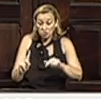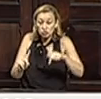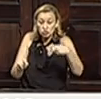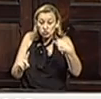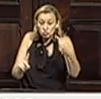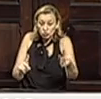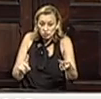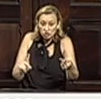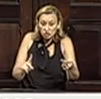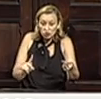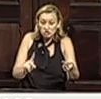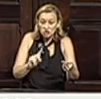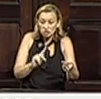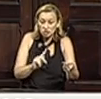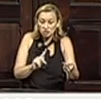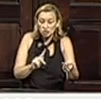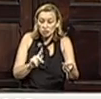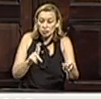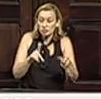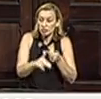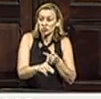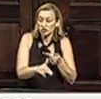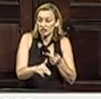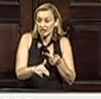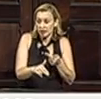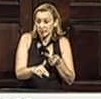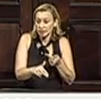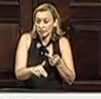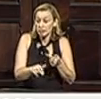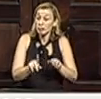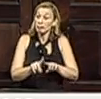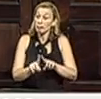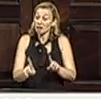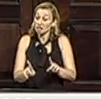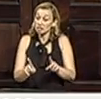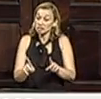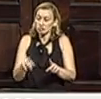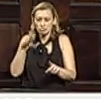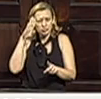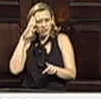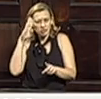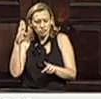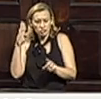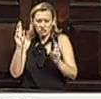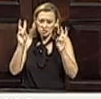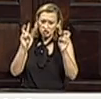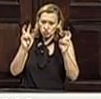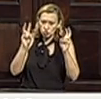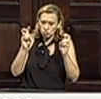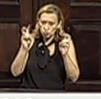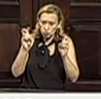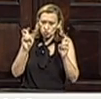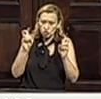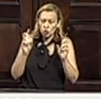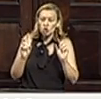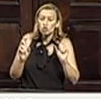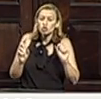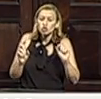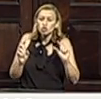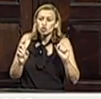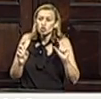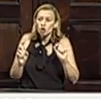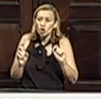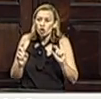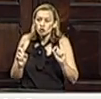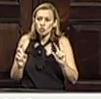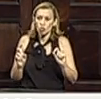estão prejudicadas. Nesse caso específico, fica prejudicada apenas a